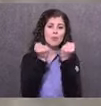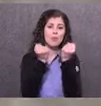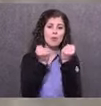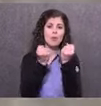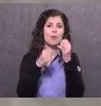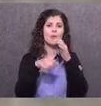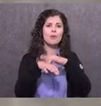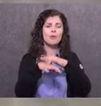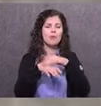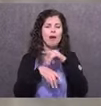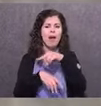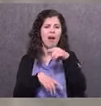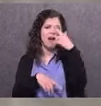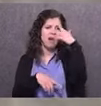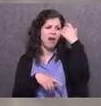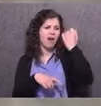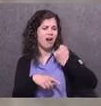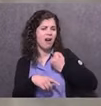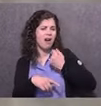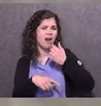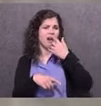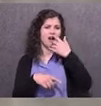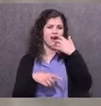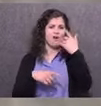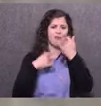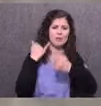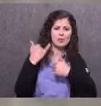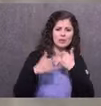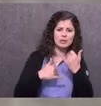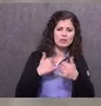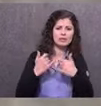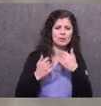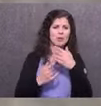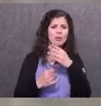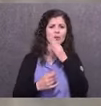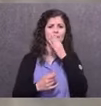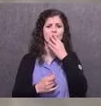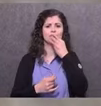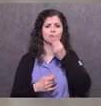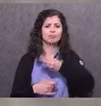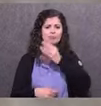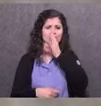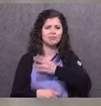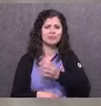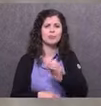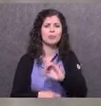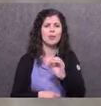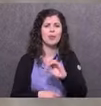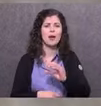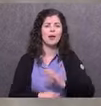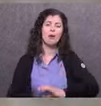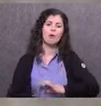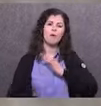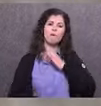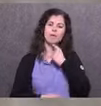da violência e da injustiça, dizendo confiadamente: